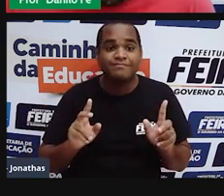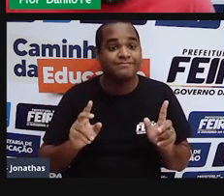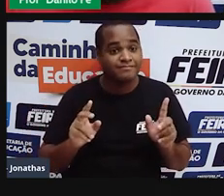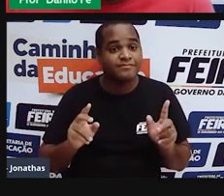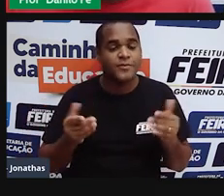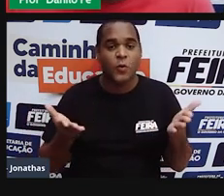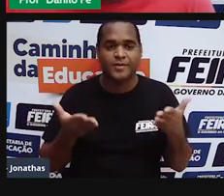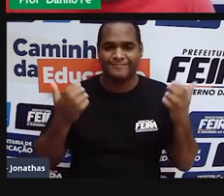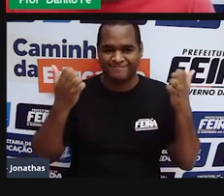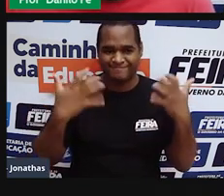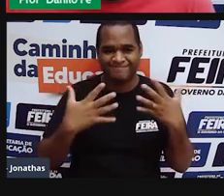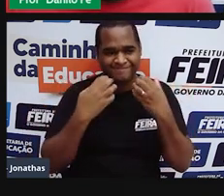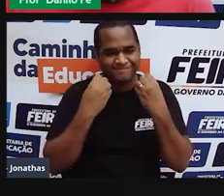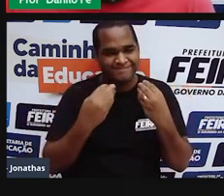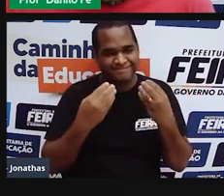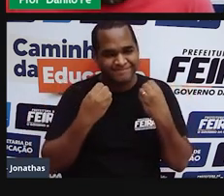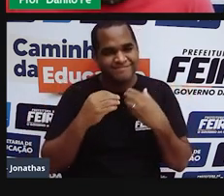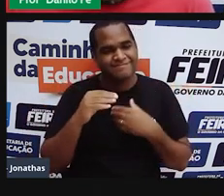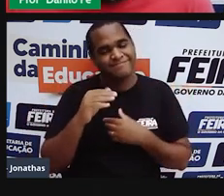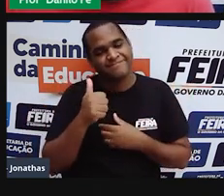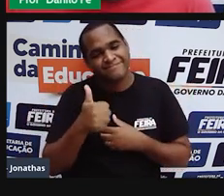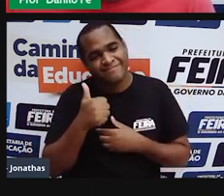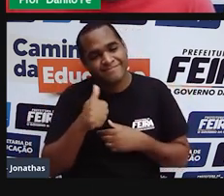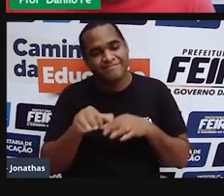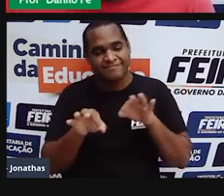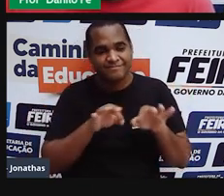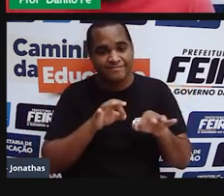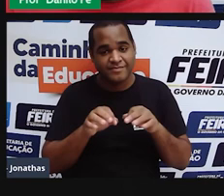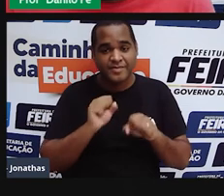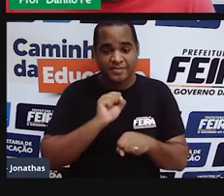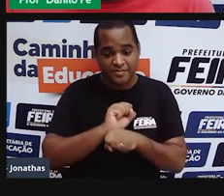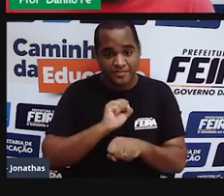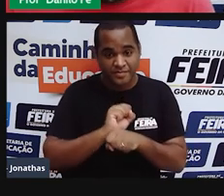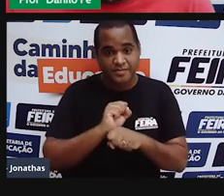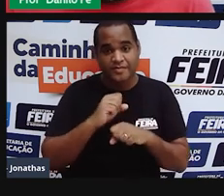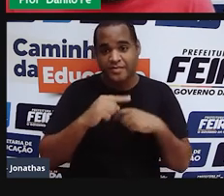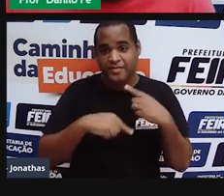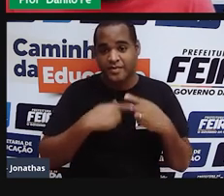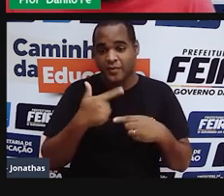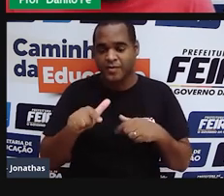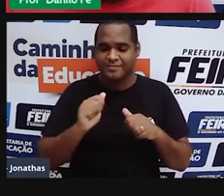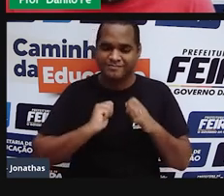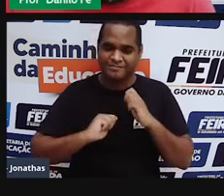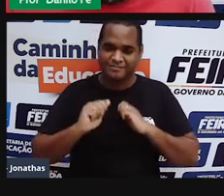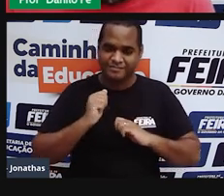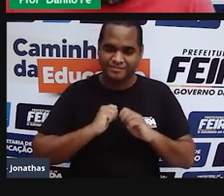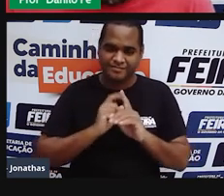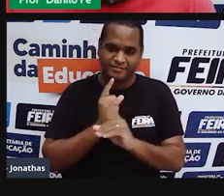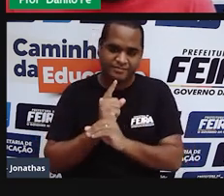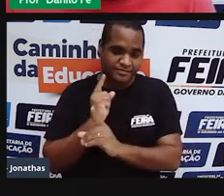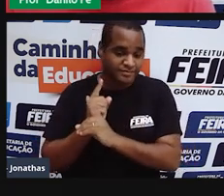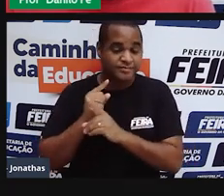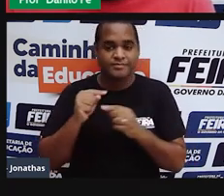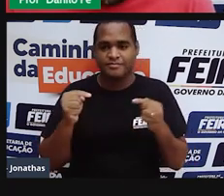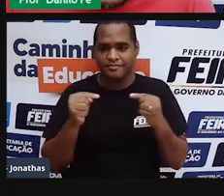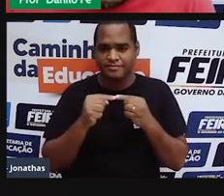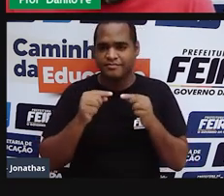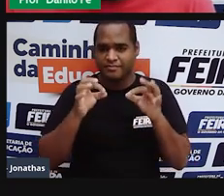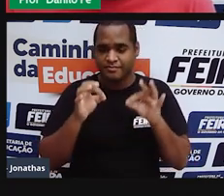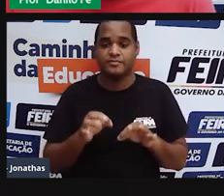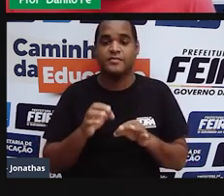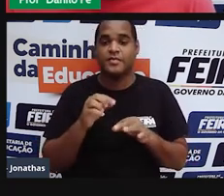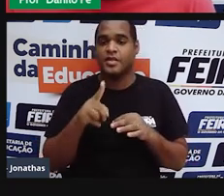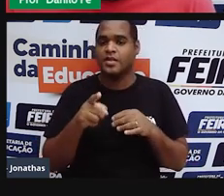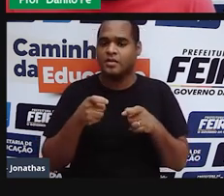eu preparei para hoje espero que vocês Fique bem Espero ancioso pelo nosso novo encontro